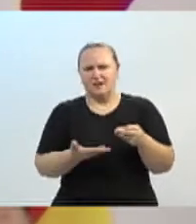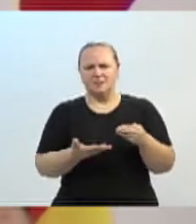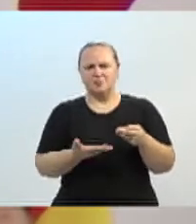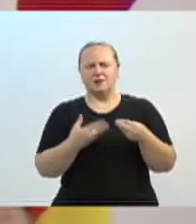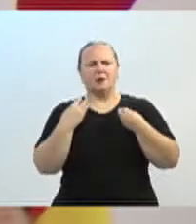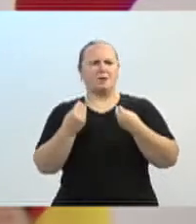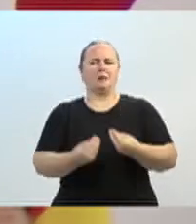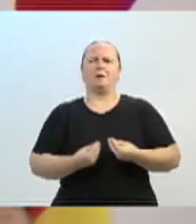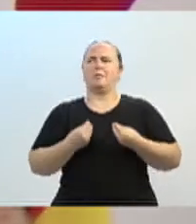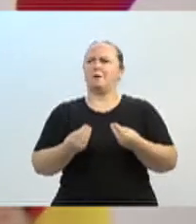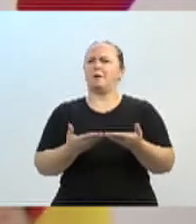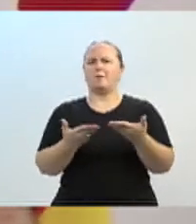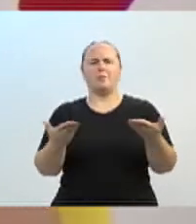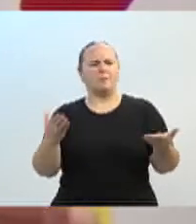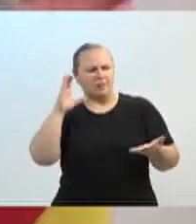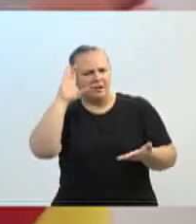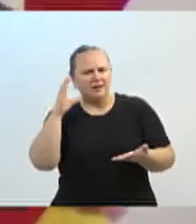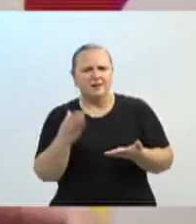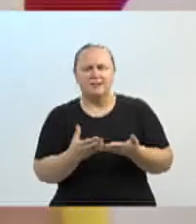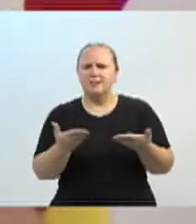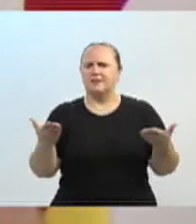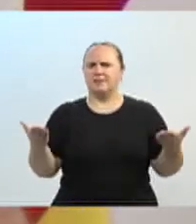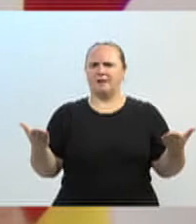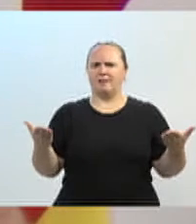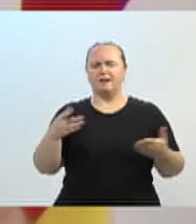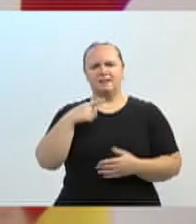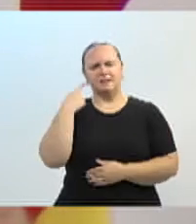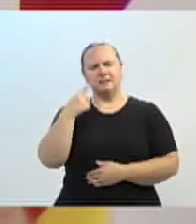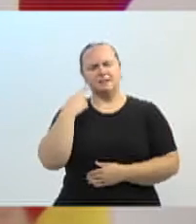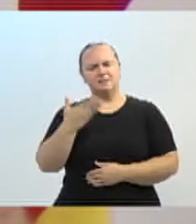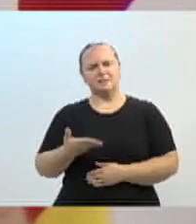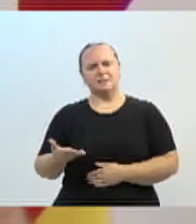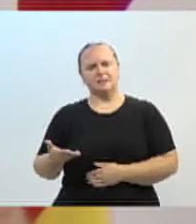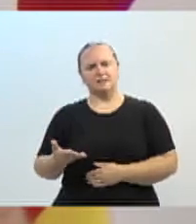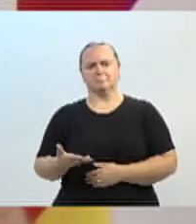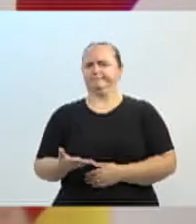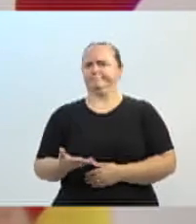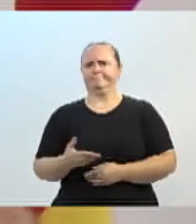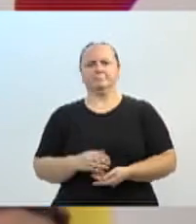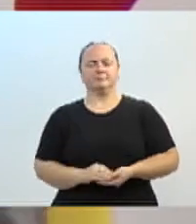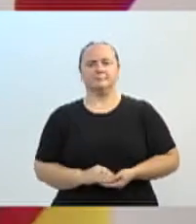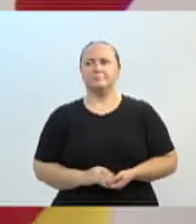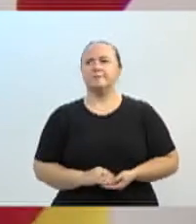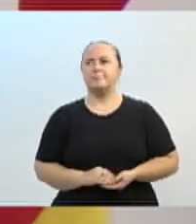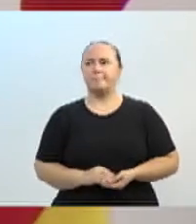isso, vereador Marcelo Lanzarin, nosso líder do governo? Tão